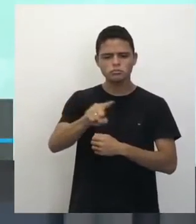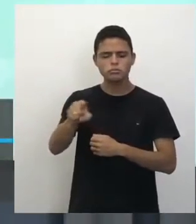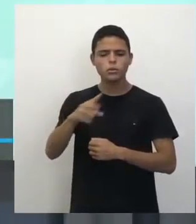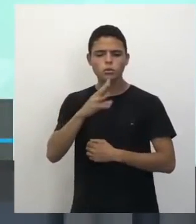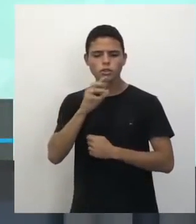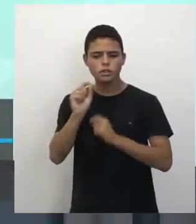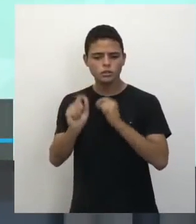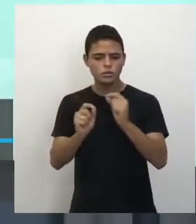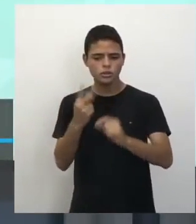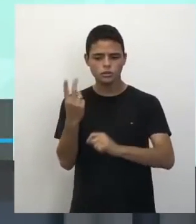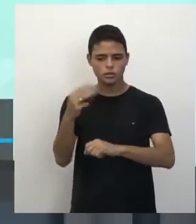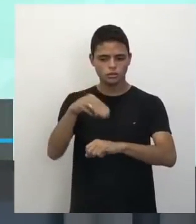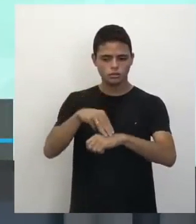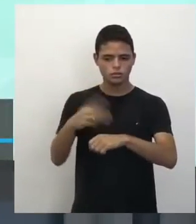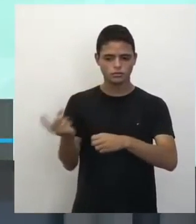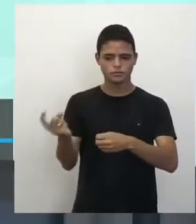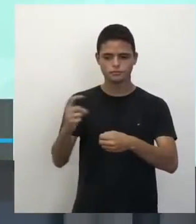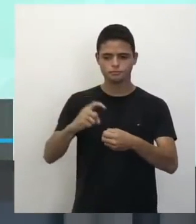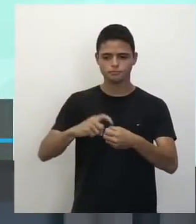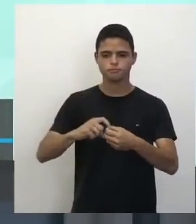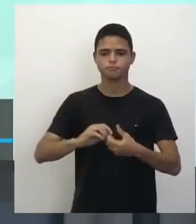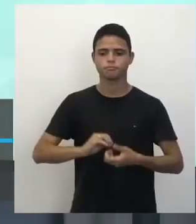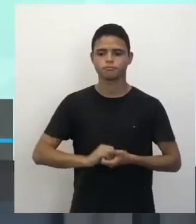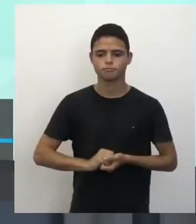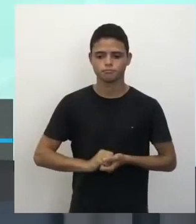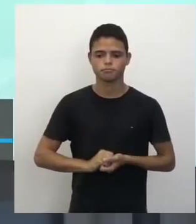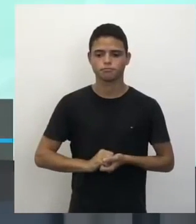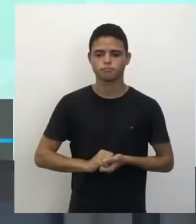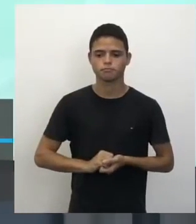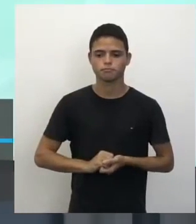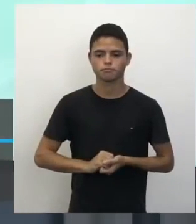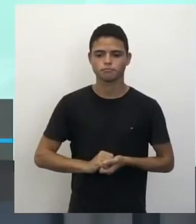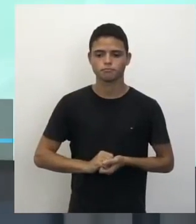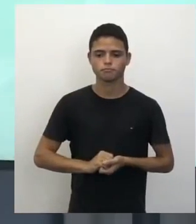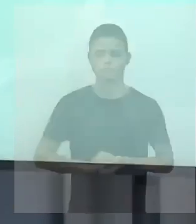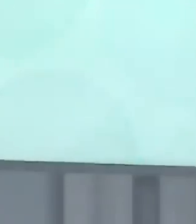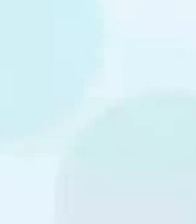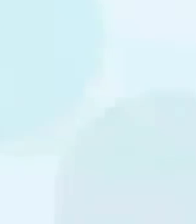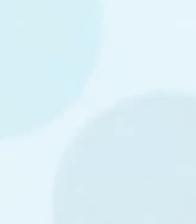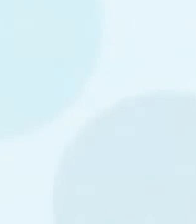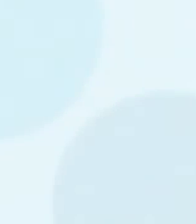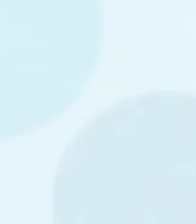2 minutos, já voltamos, participe!